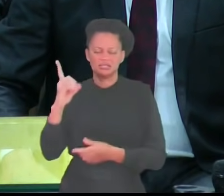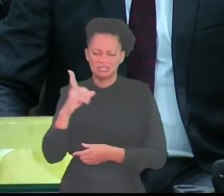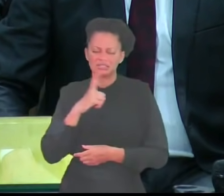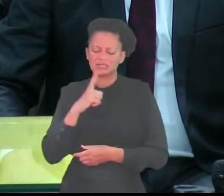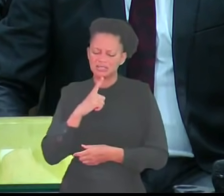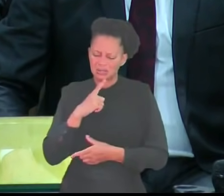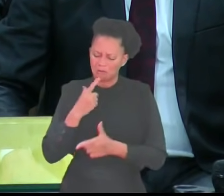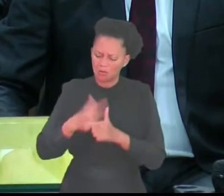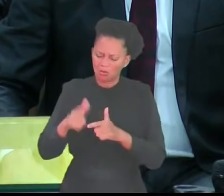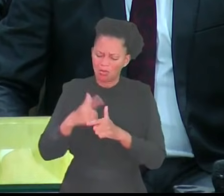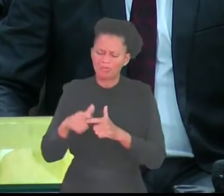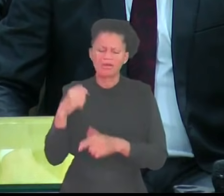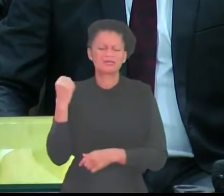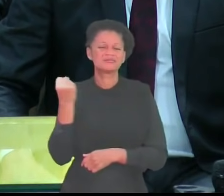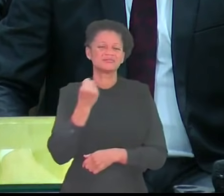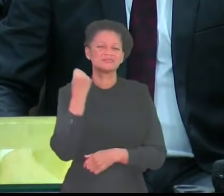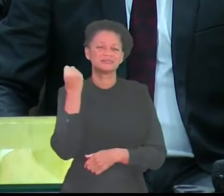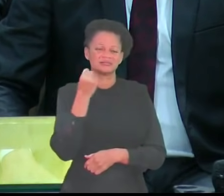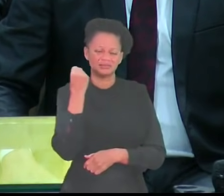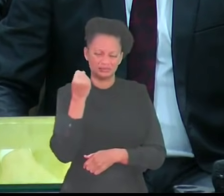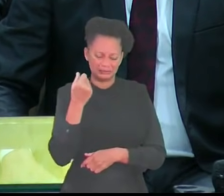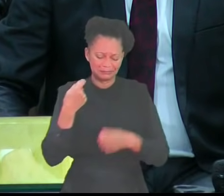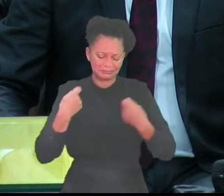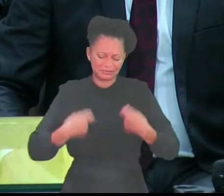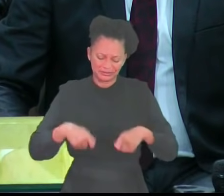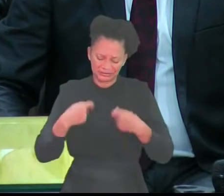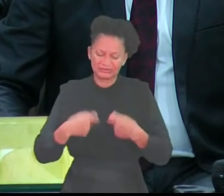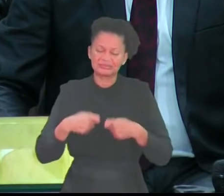gravíssimo e precisa da nossa ajuda.